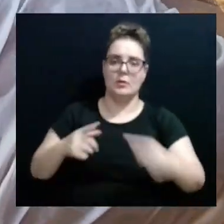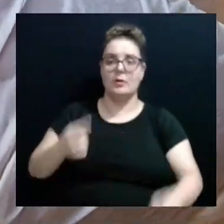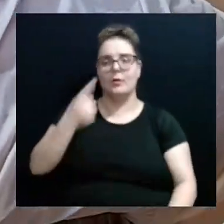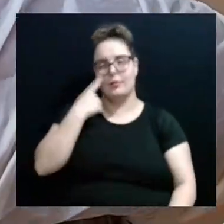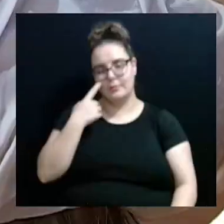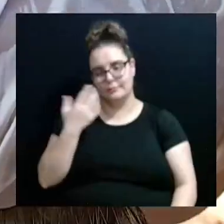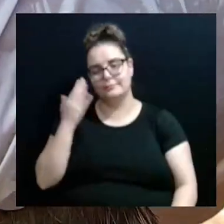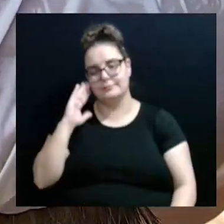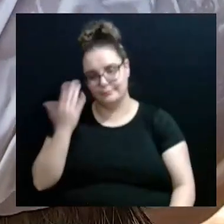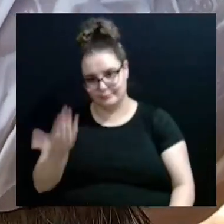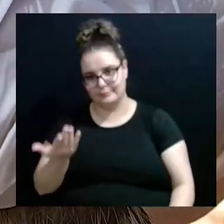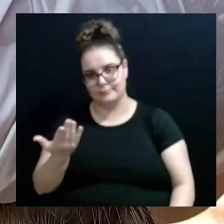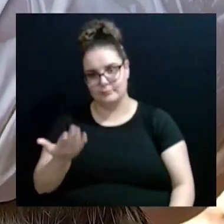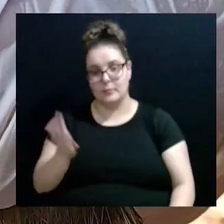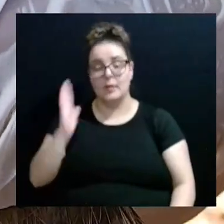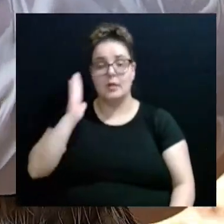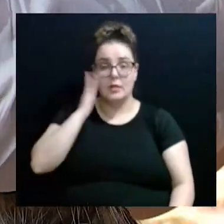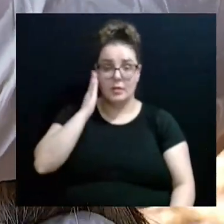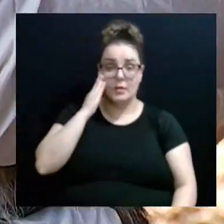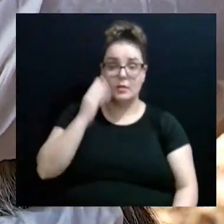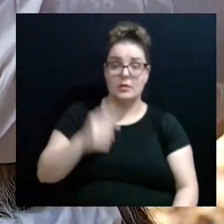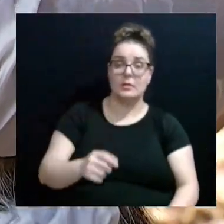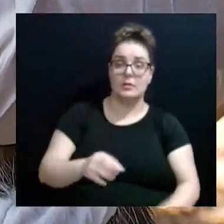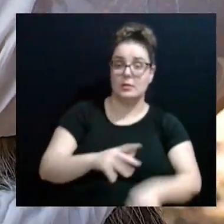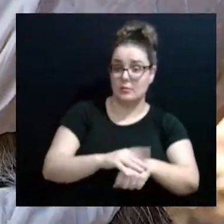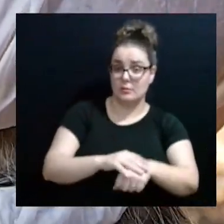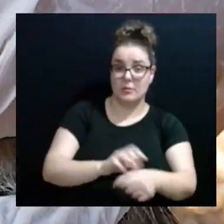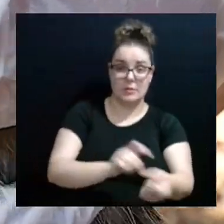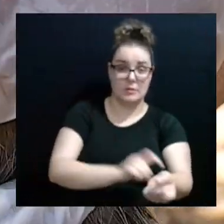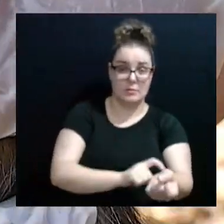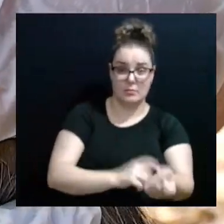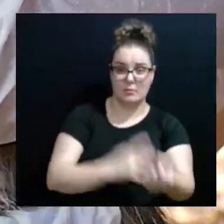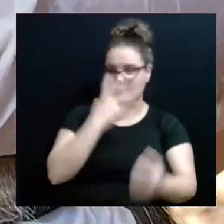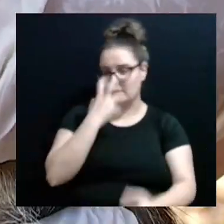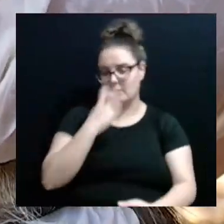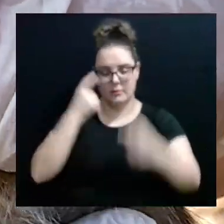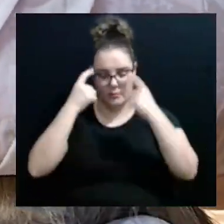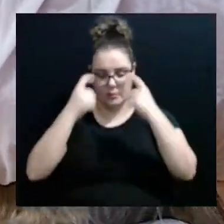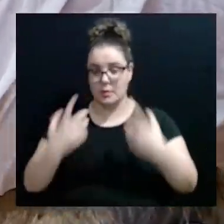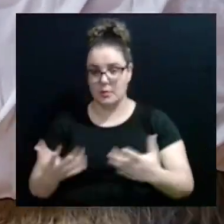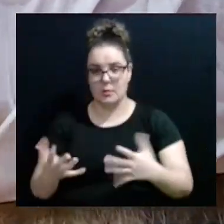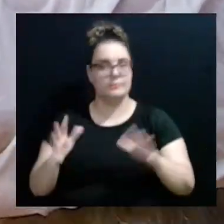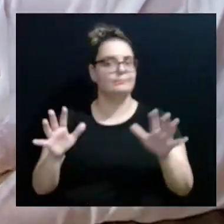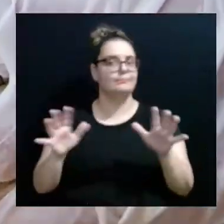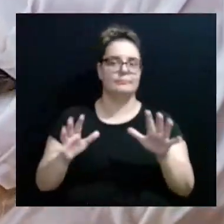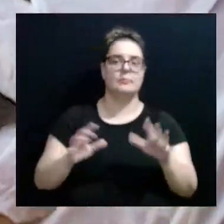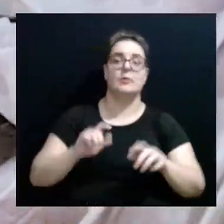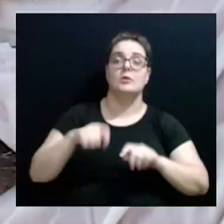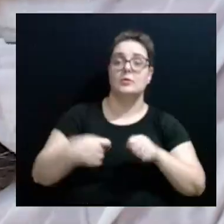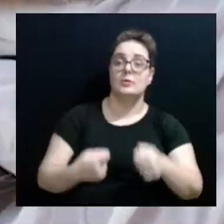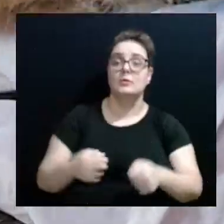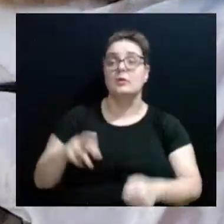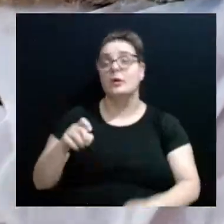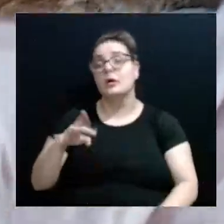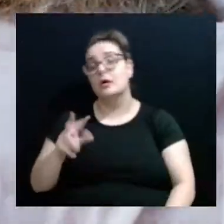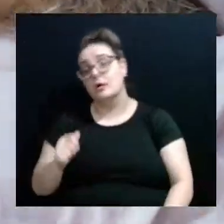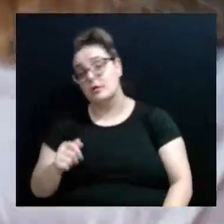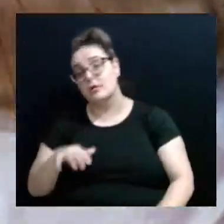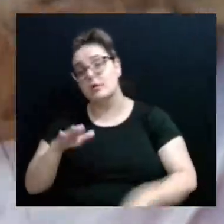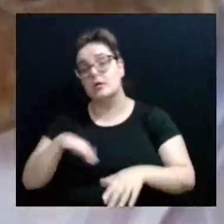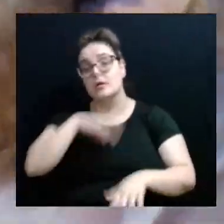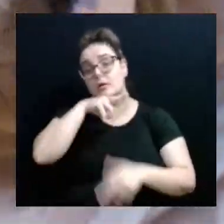já a doença da raiva, os sintomas da raiva com agressividade, né? E muitas vezes os sintomas da raiva, às vezes o animal ele vai estar prostrado,